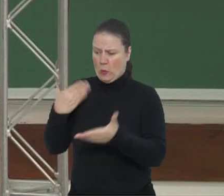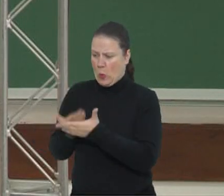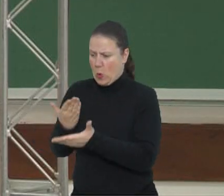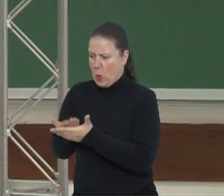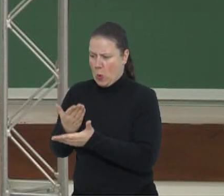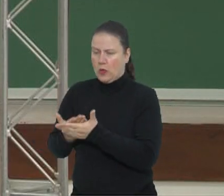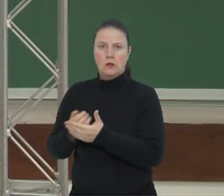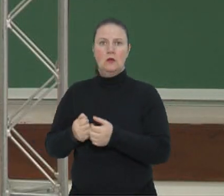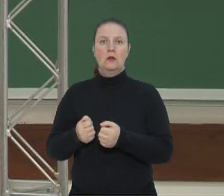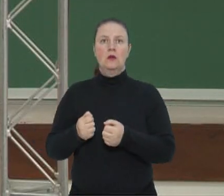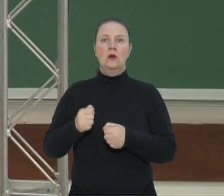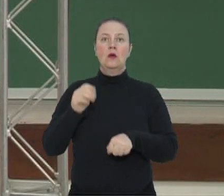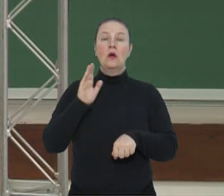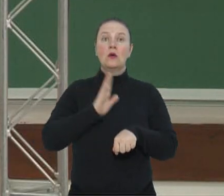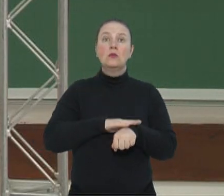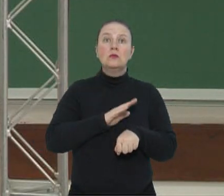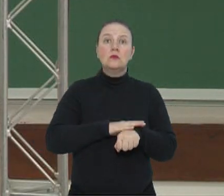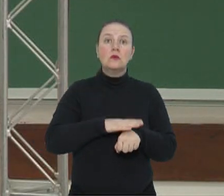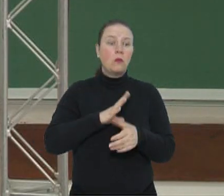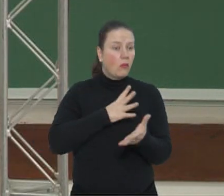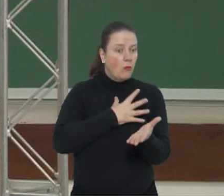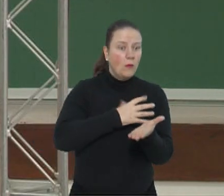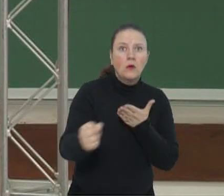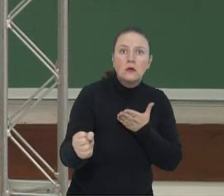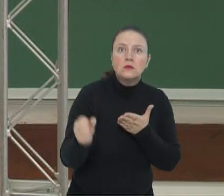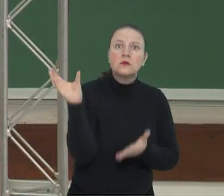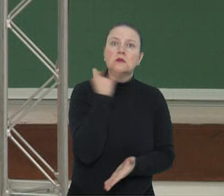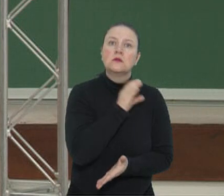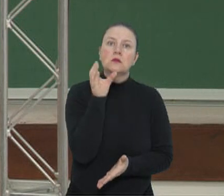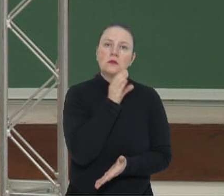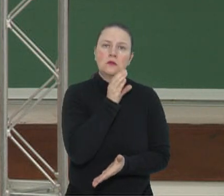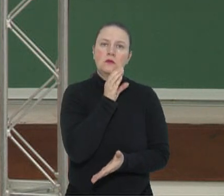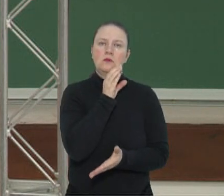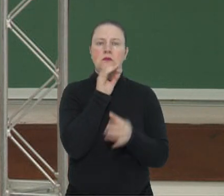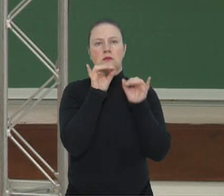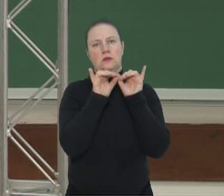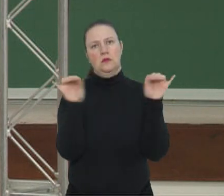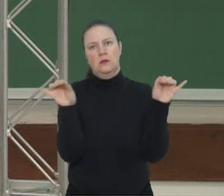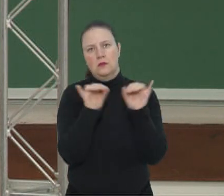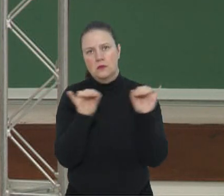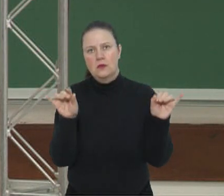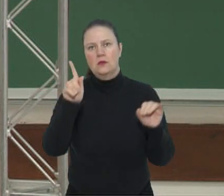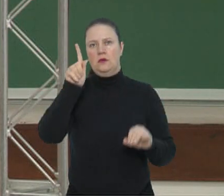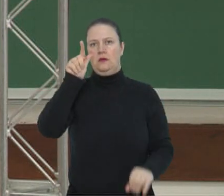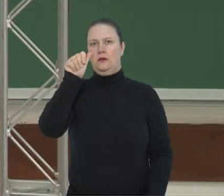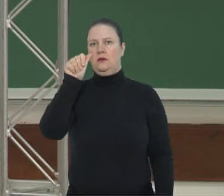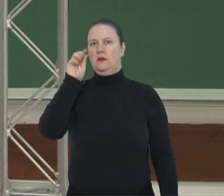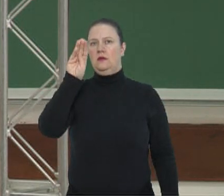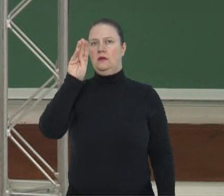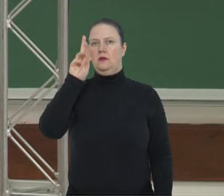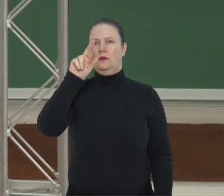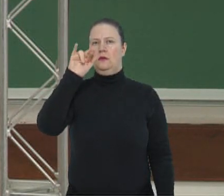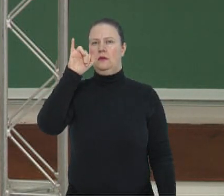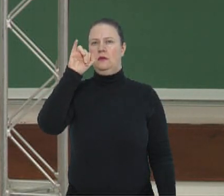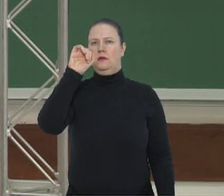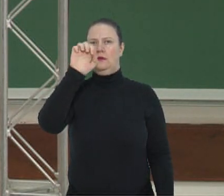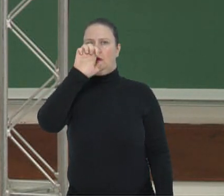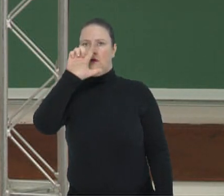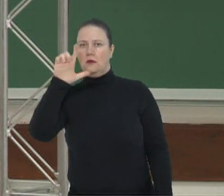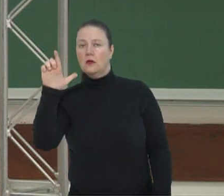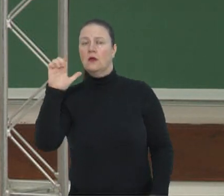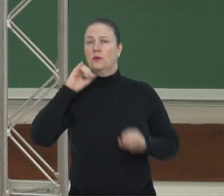estudo, e deixamos passar algumas oportunidades. Então essa é a mensagem que Gabriel Garcia Marques nos deixa aqui a